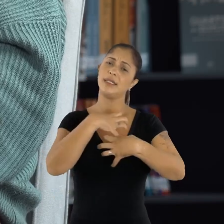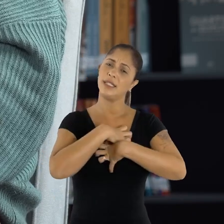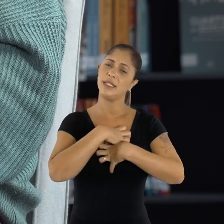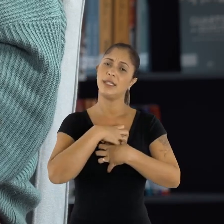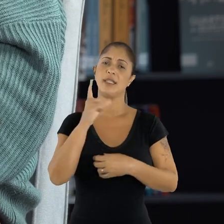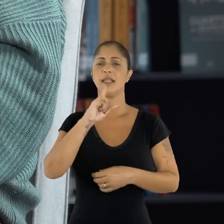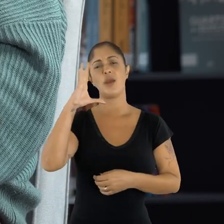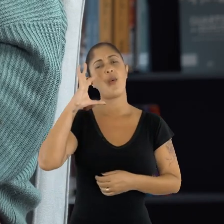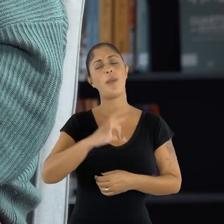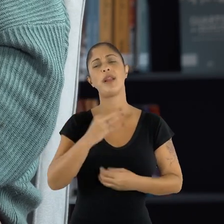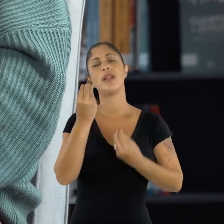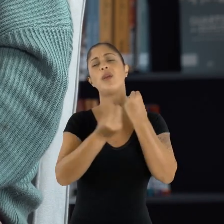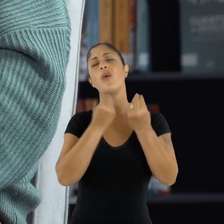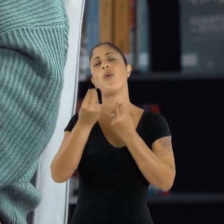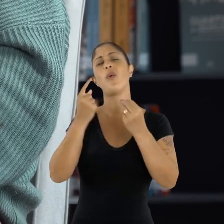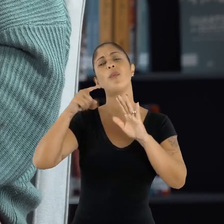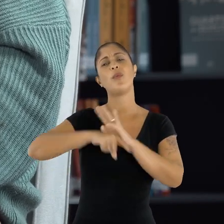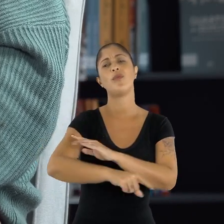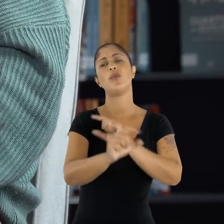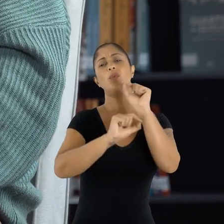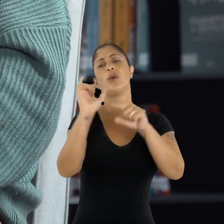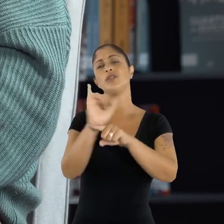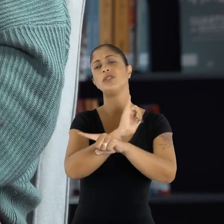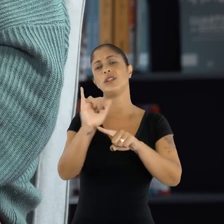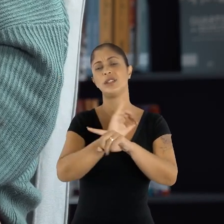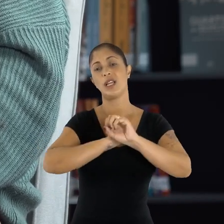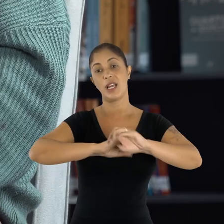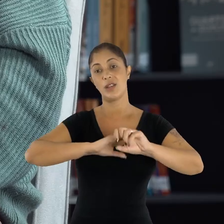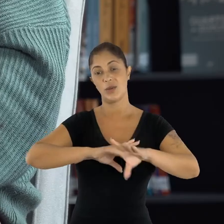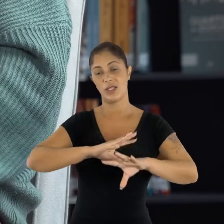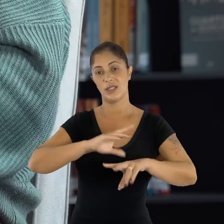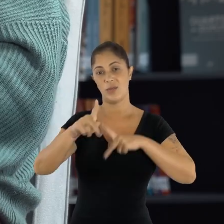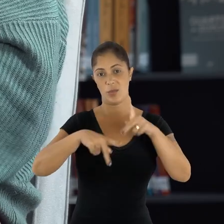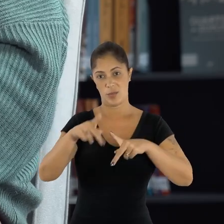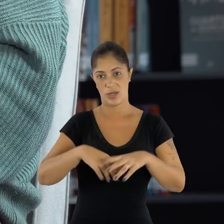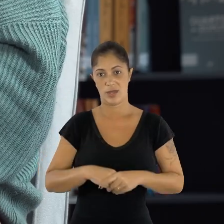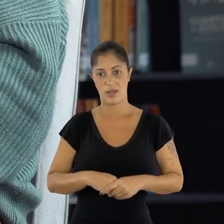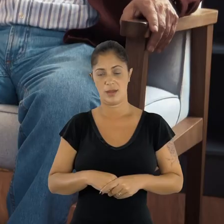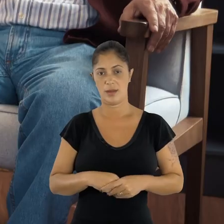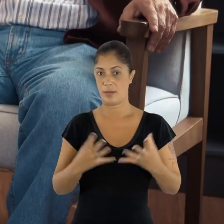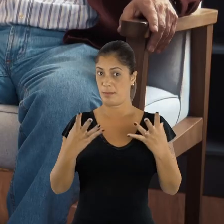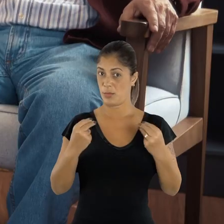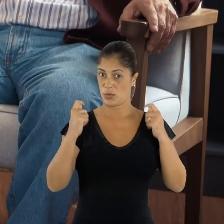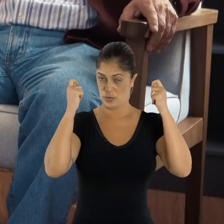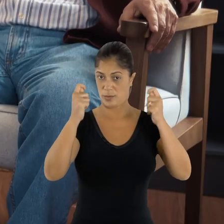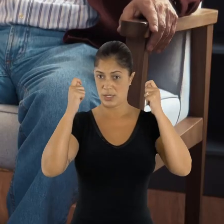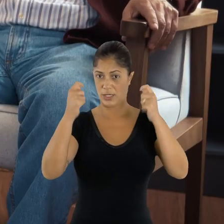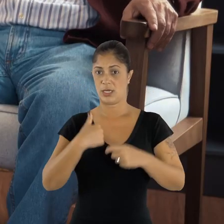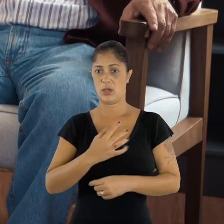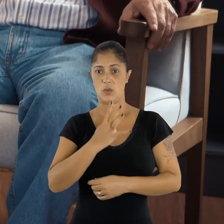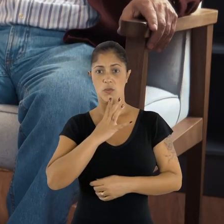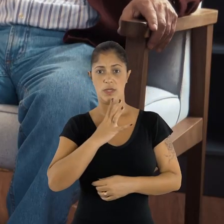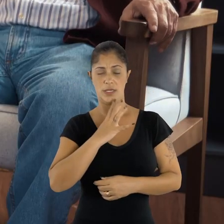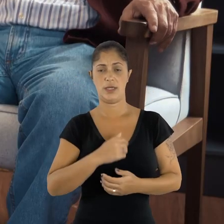nesse sentido de não compreender o alcance e a dimensão estratégica da educação popular. Quantos militantes